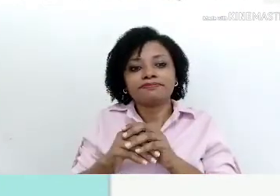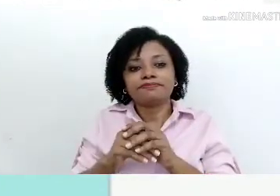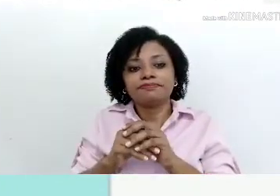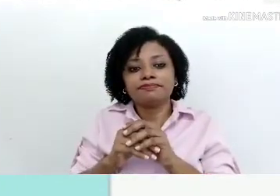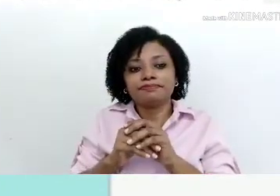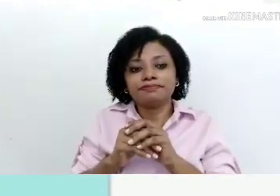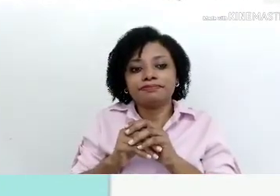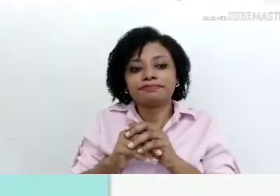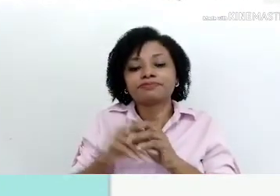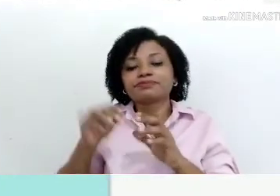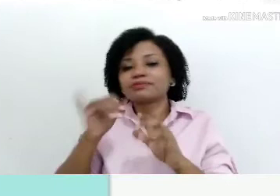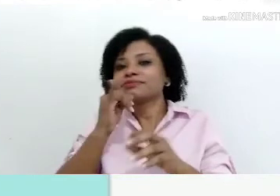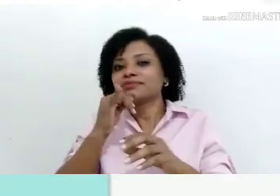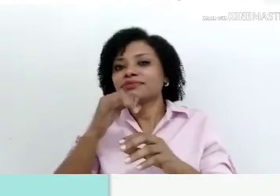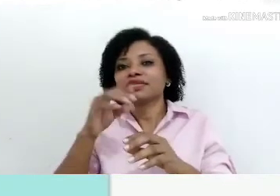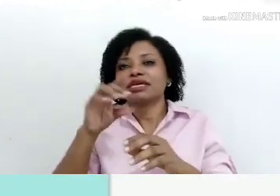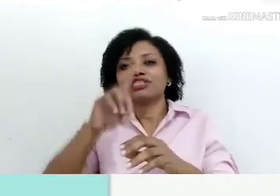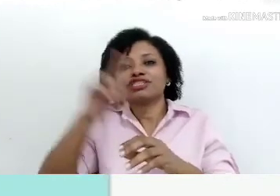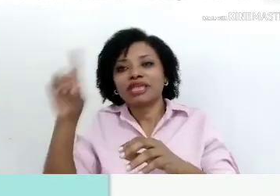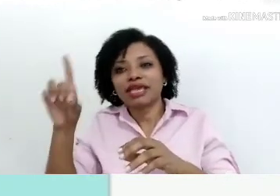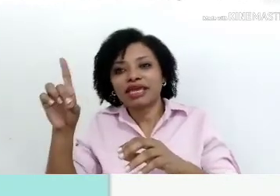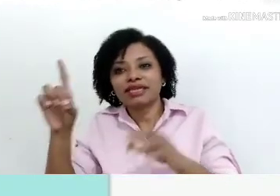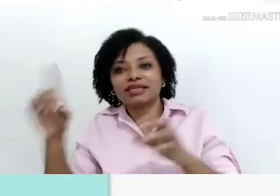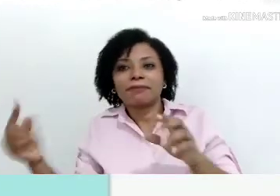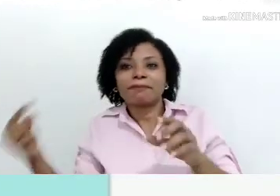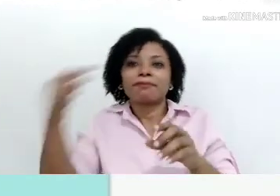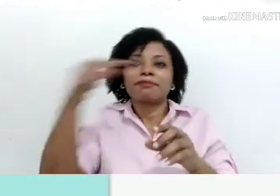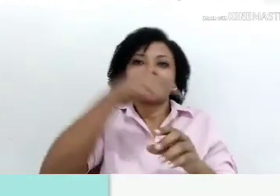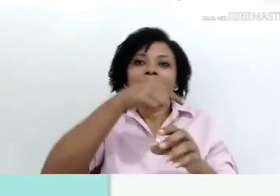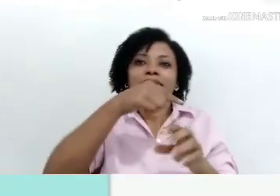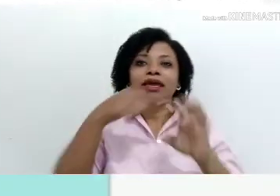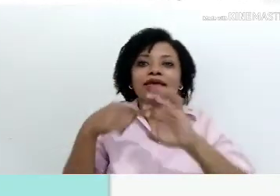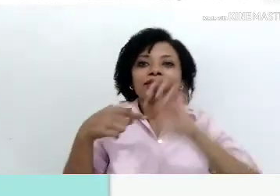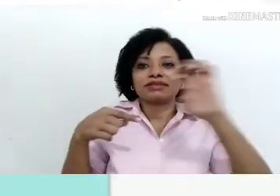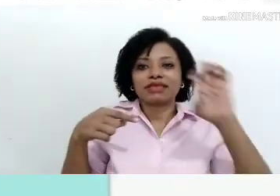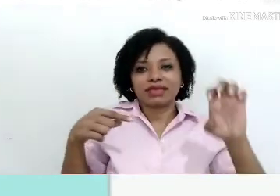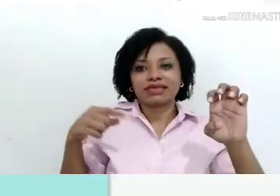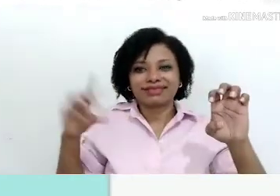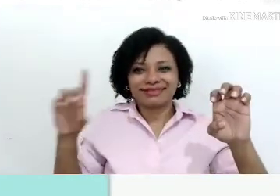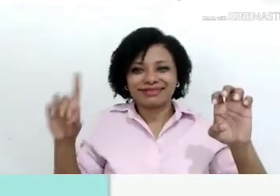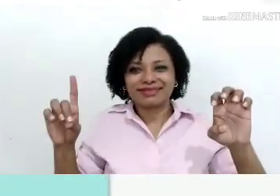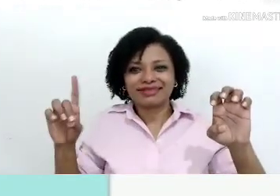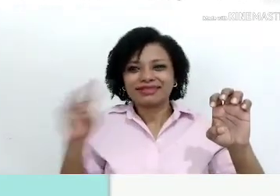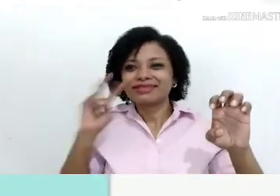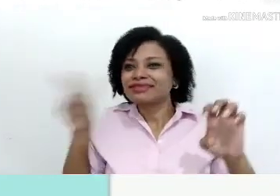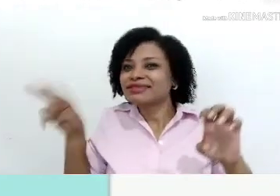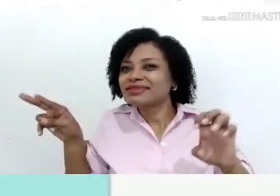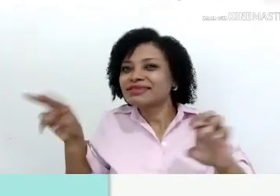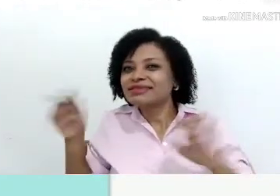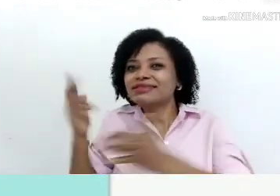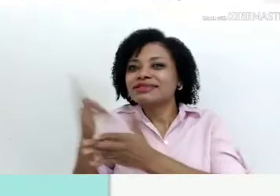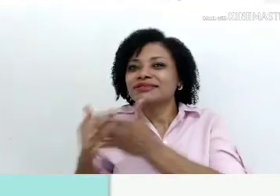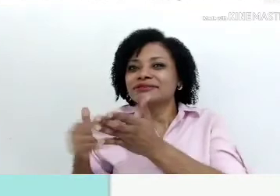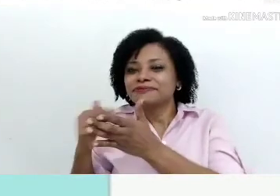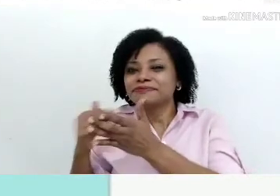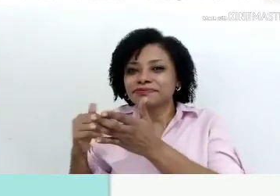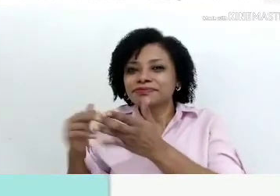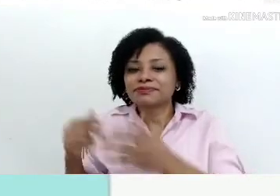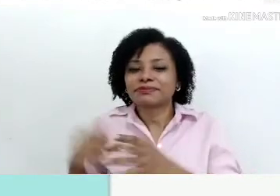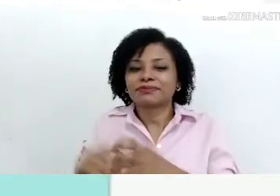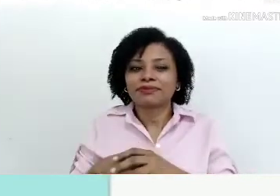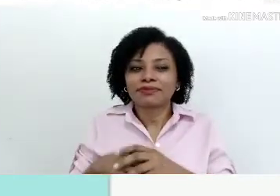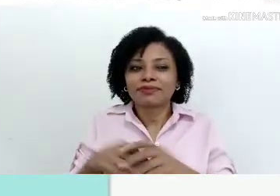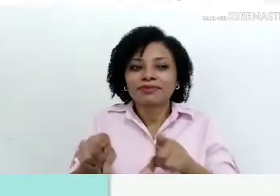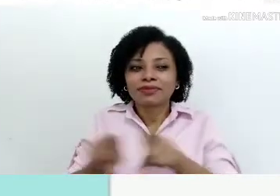A queima da vela. A queima da vela é uma reação, né? Uma reação de combustão. E toda reação de combustão libera